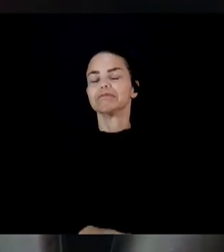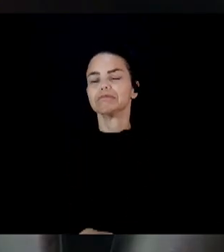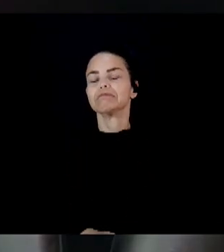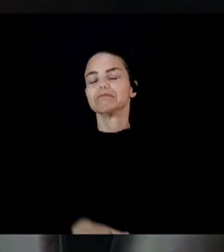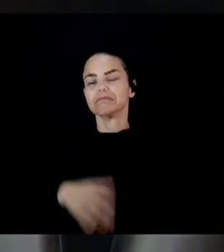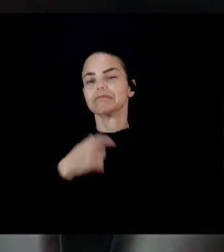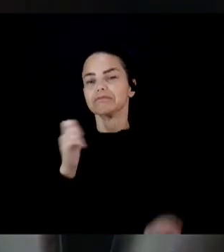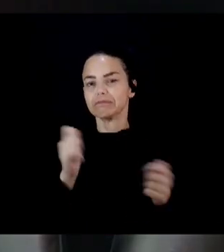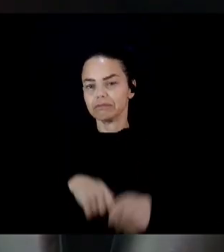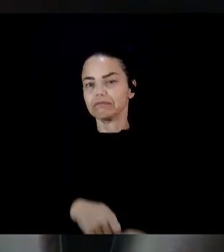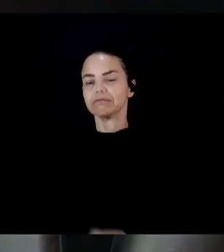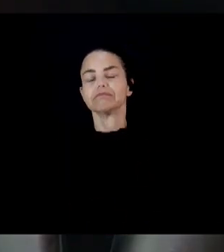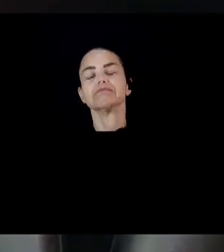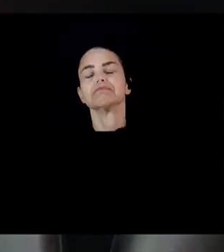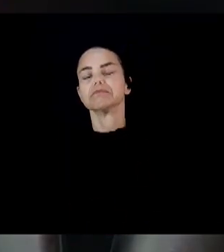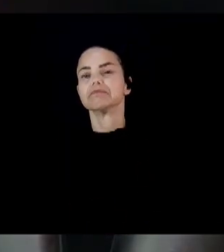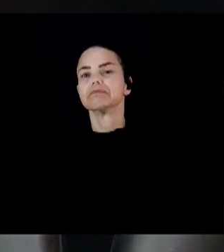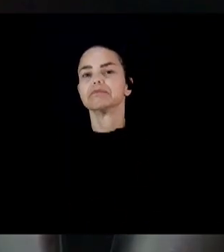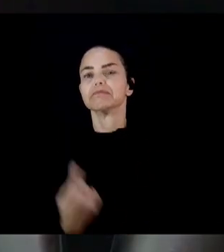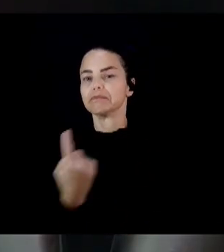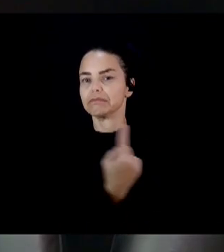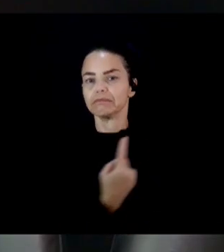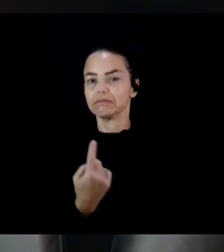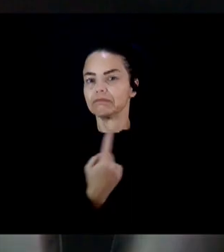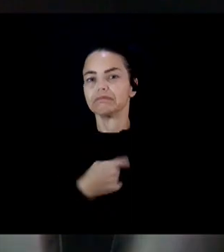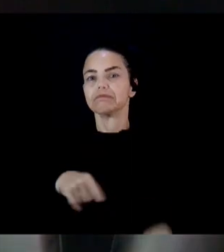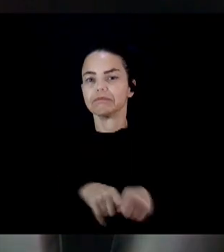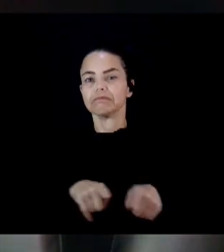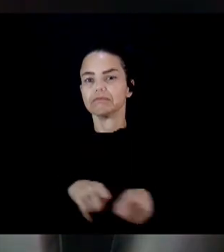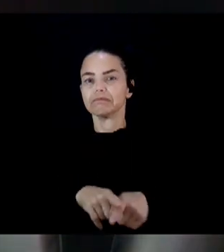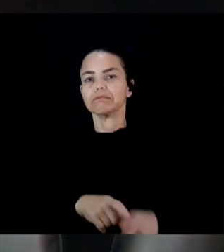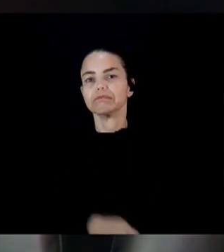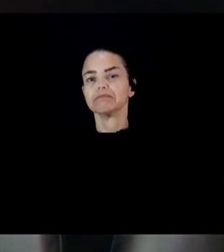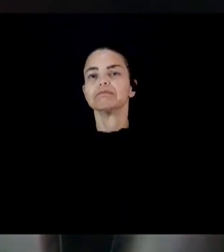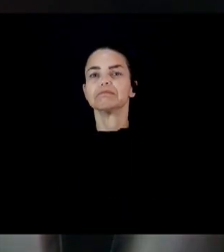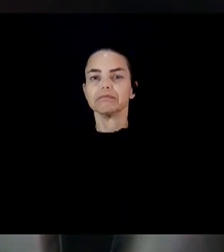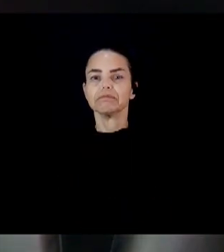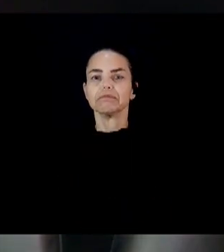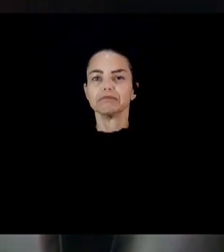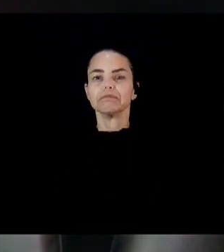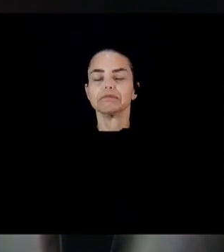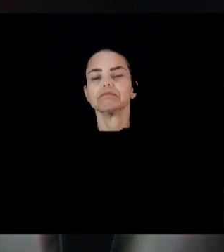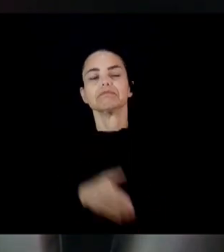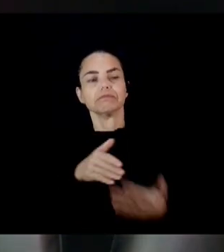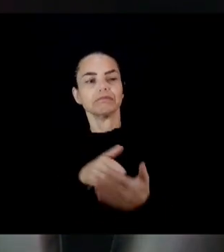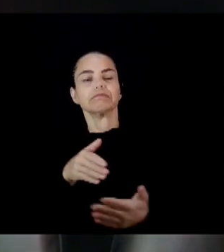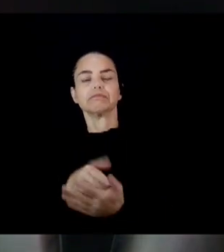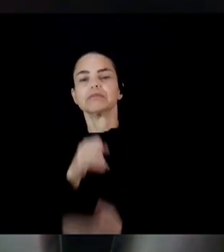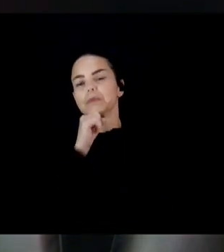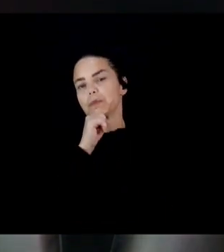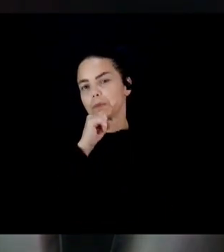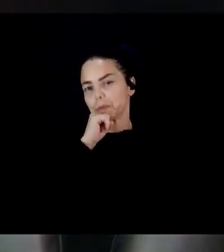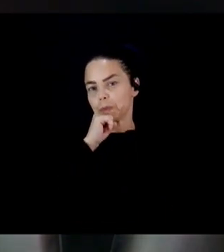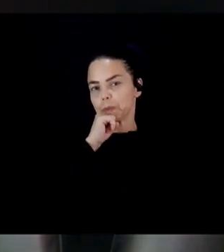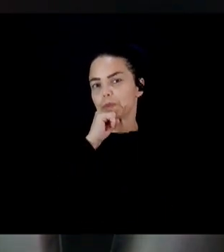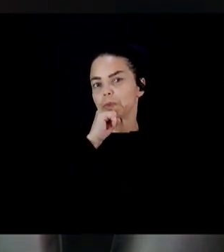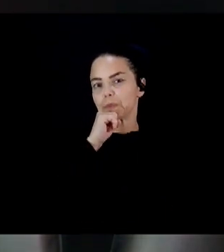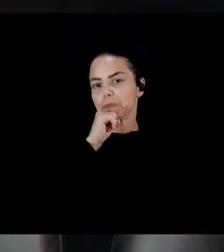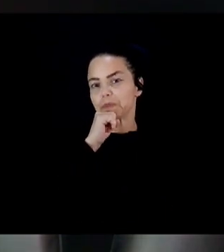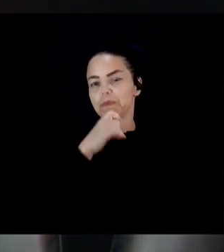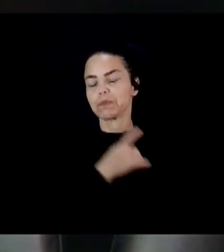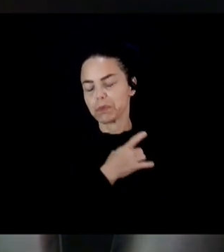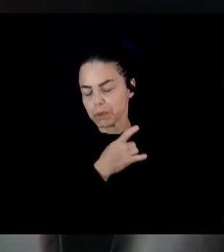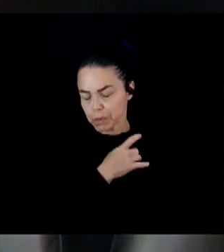fazer. Uhum. Porque nós também temos a tendência de limitar os idosos, né? Por medo que aconteça